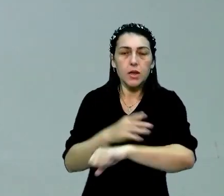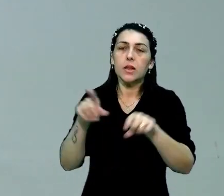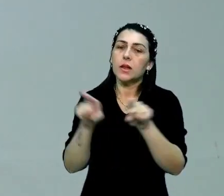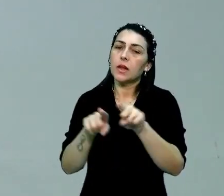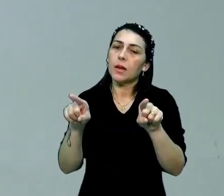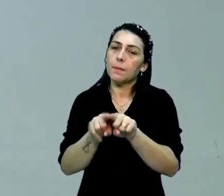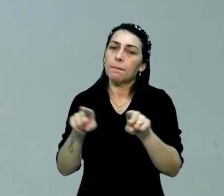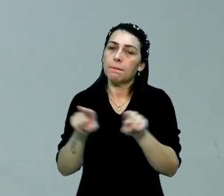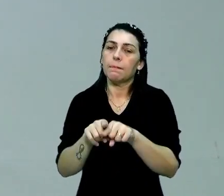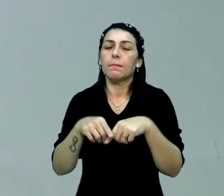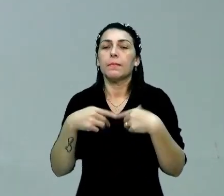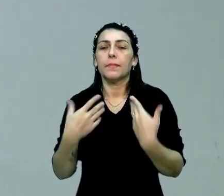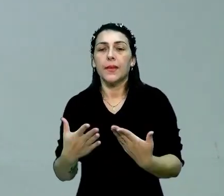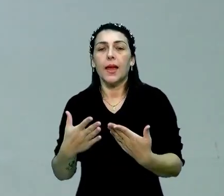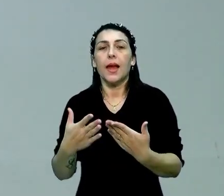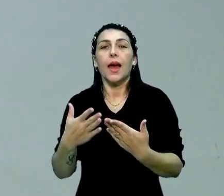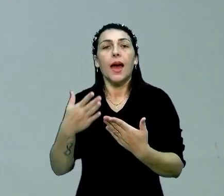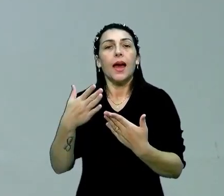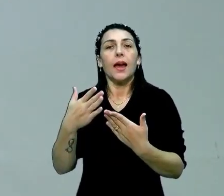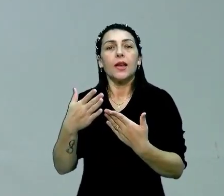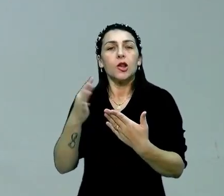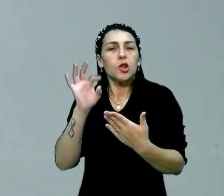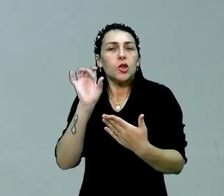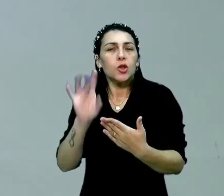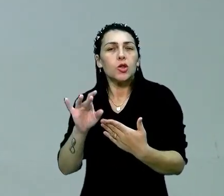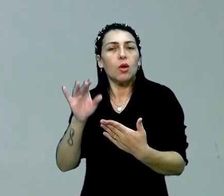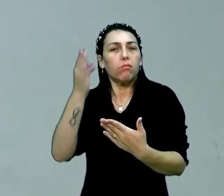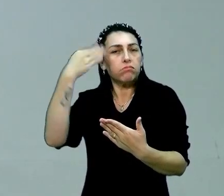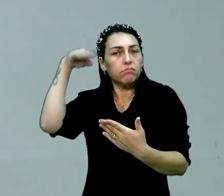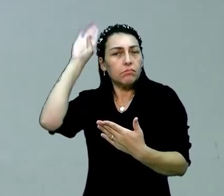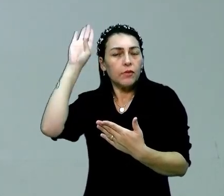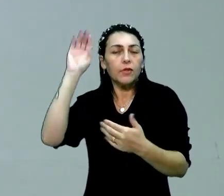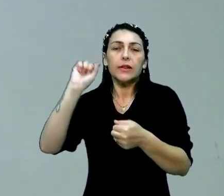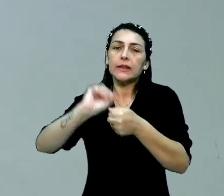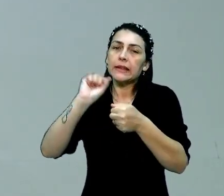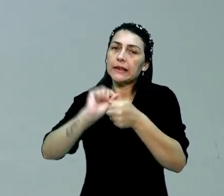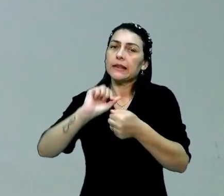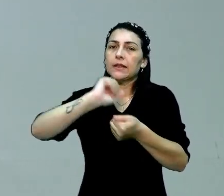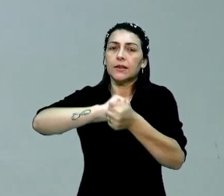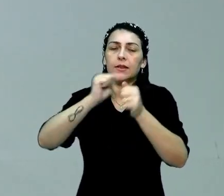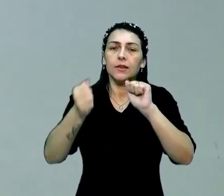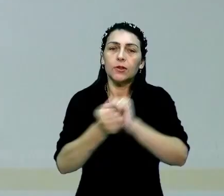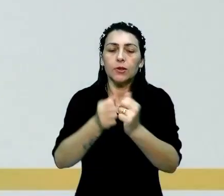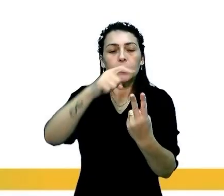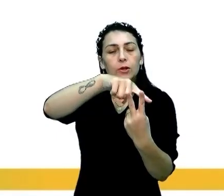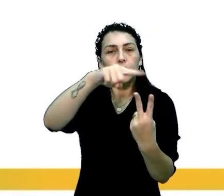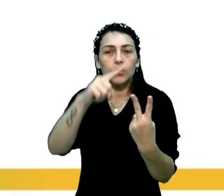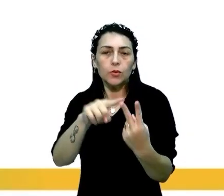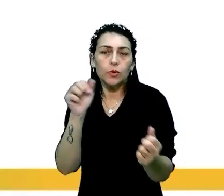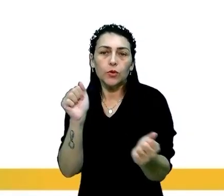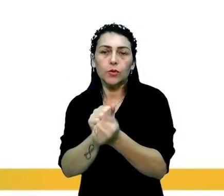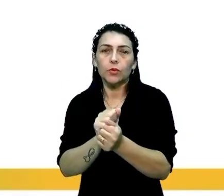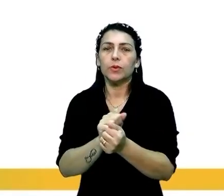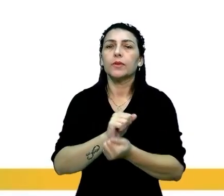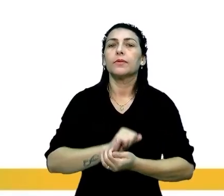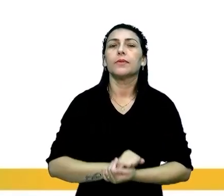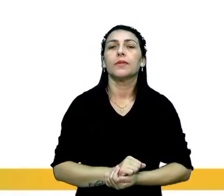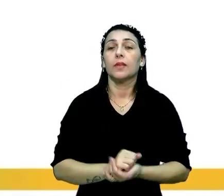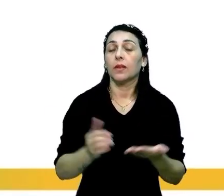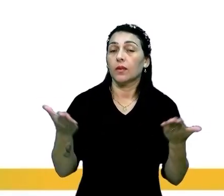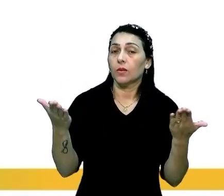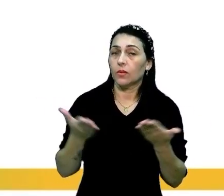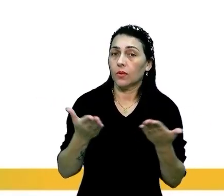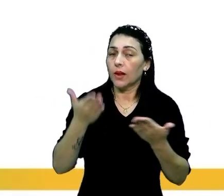não basta apenas a teoria. A gente sempre tem que fazer essa associação real e intrínseca de ambas as práticas, beleza? Então a gente